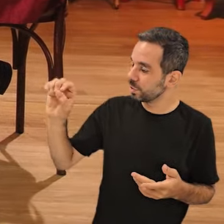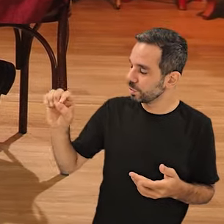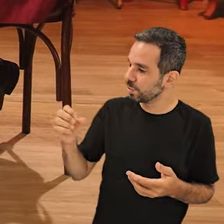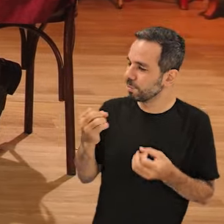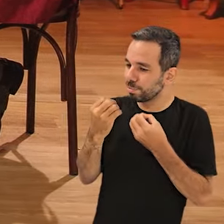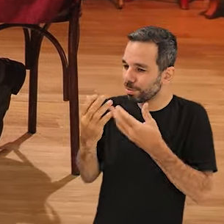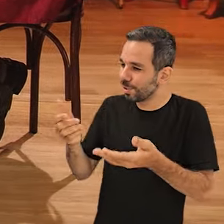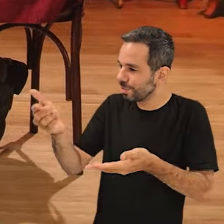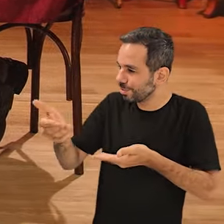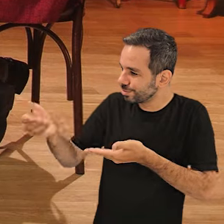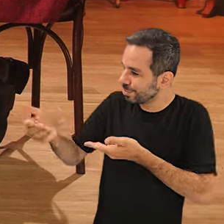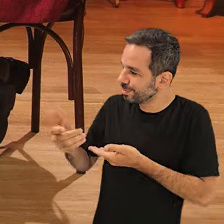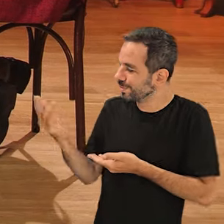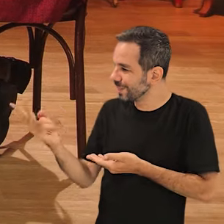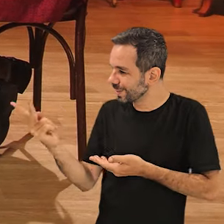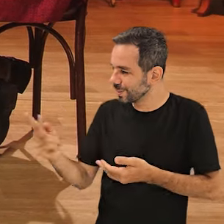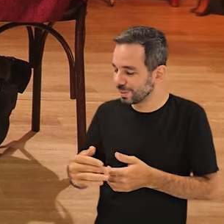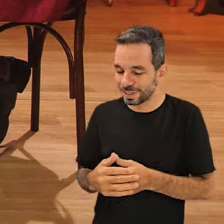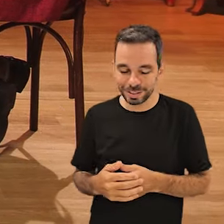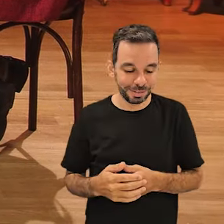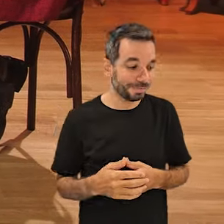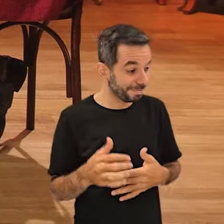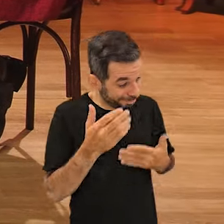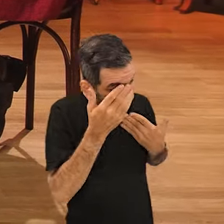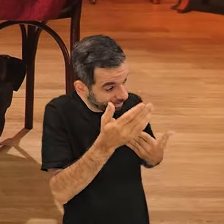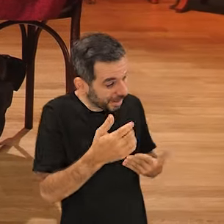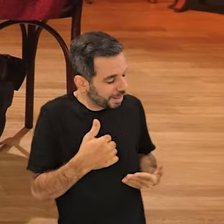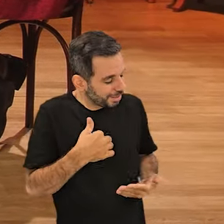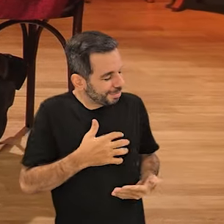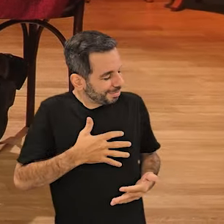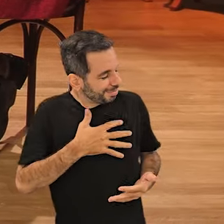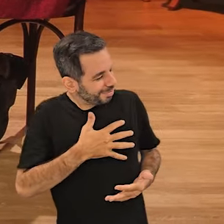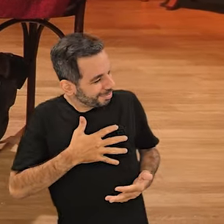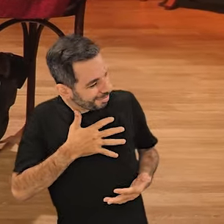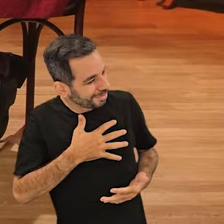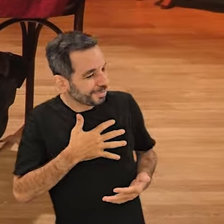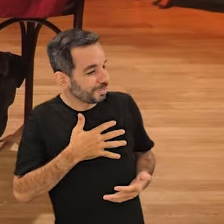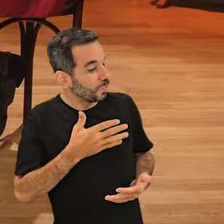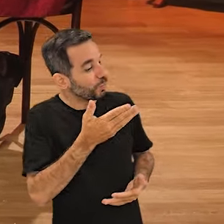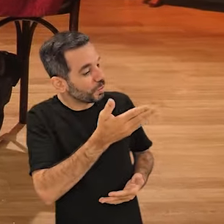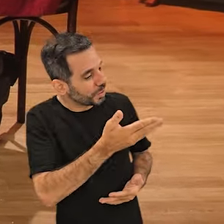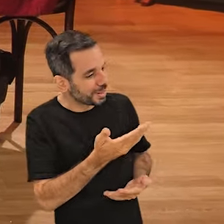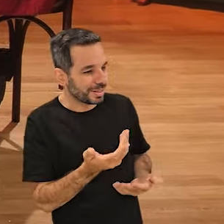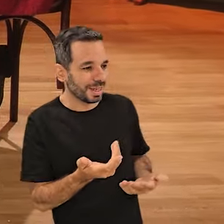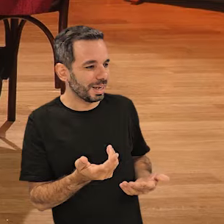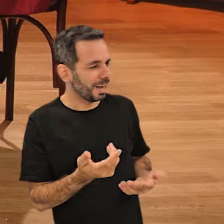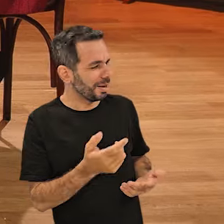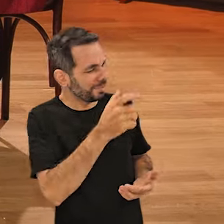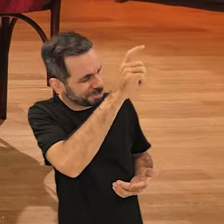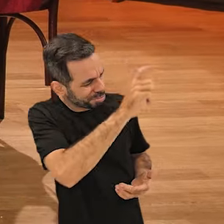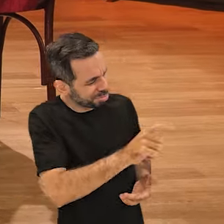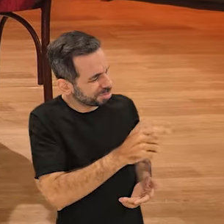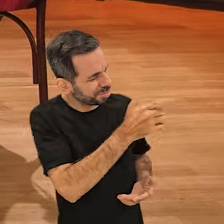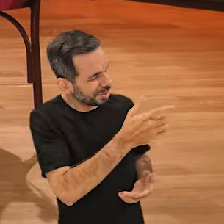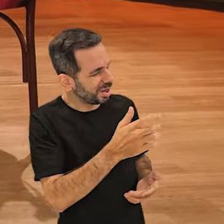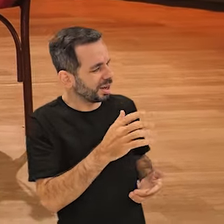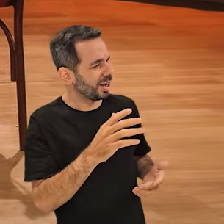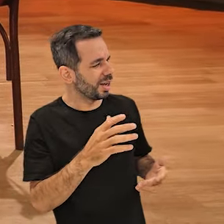Muito obrigada. Obrigado, Paty. Um prazer estar com vocês. Você, uma pessoa brilhante, uma